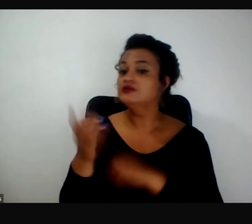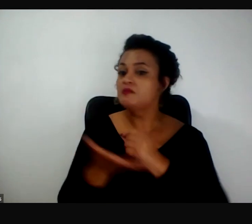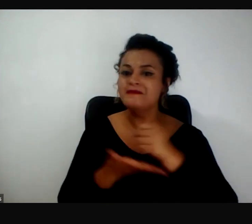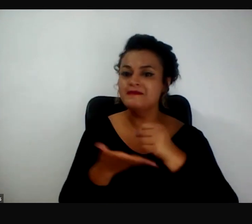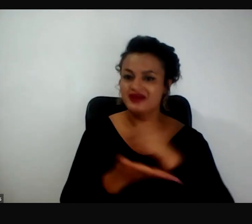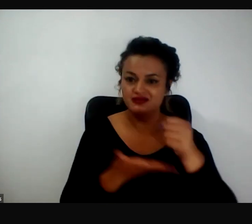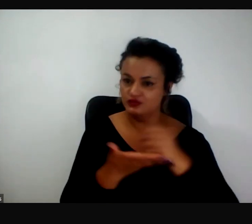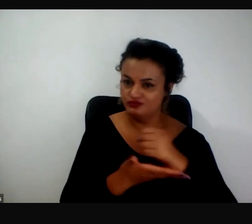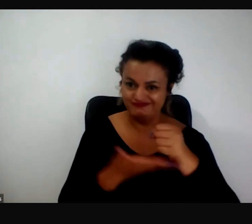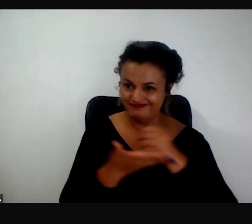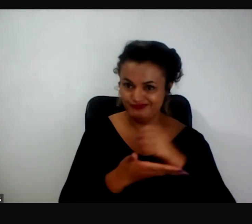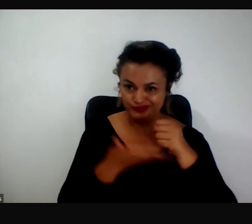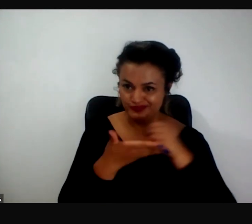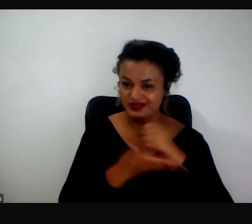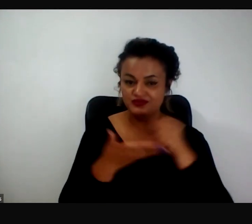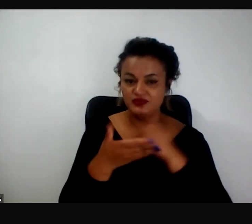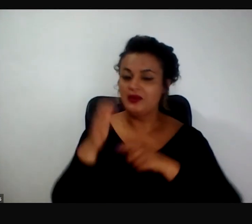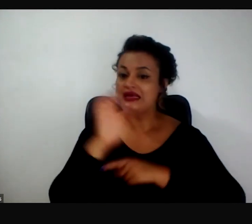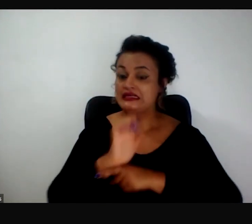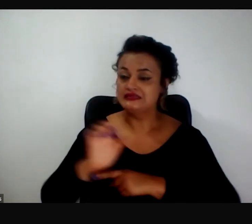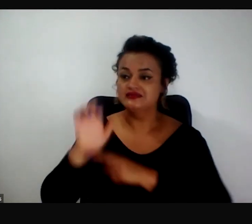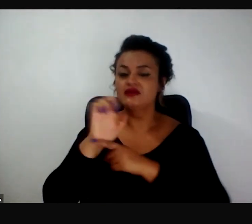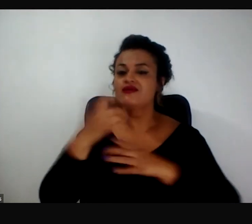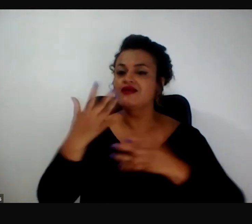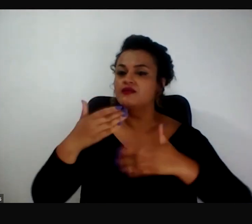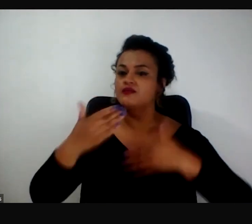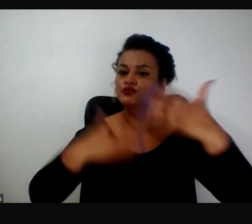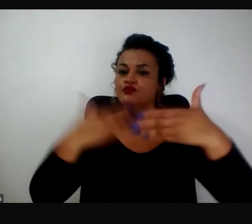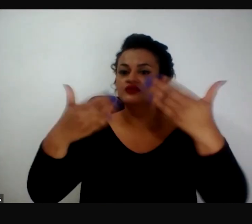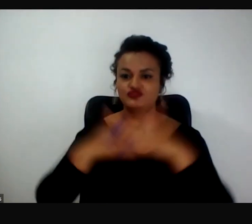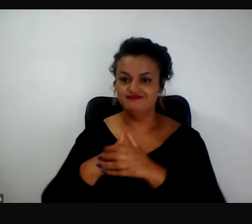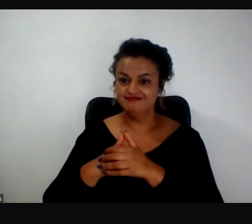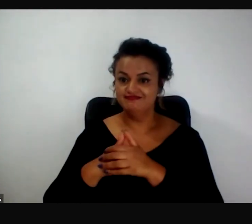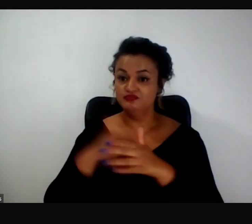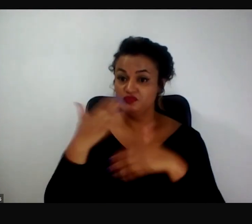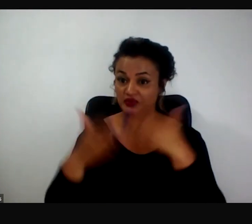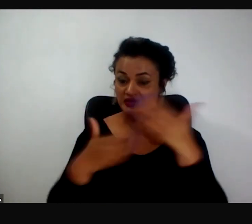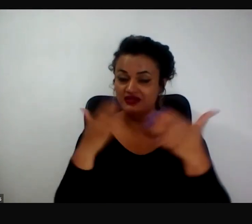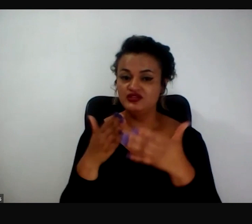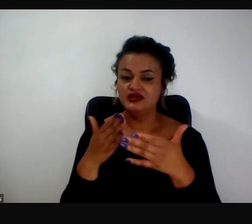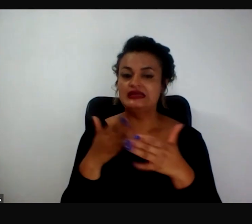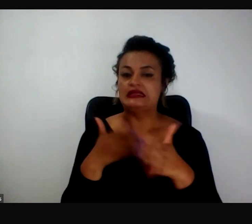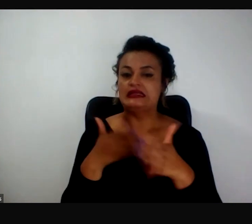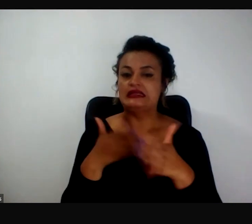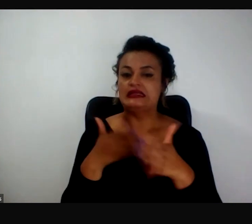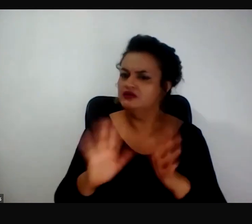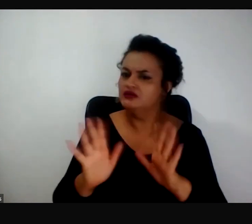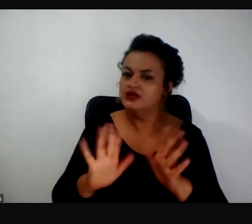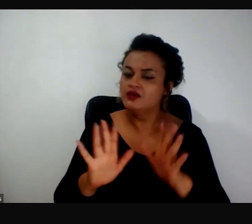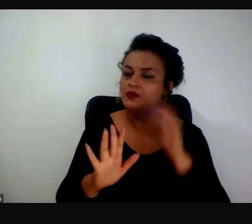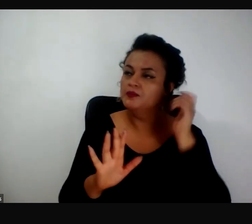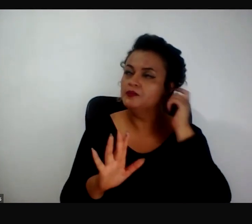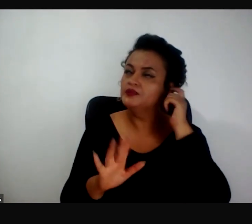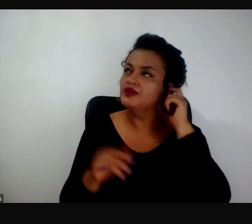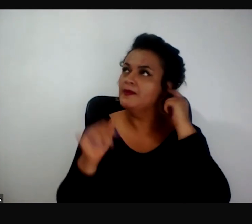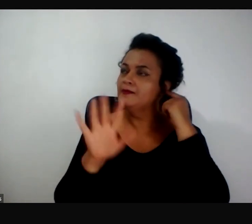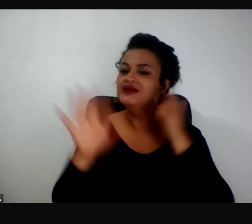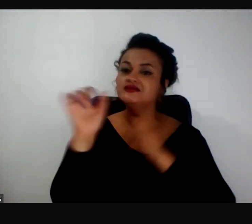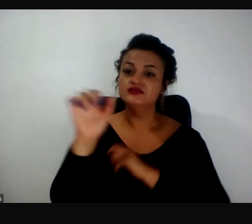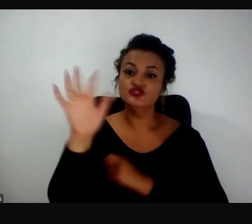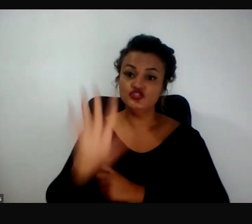Aqueles Estados-membros que querem avançar mais não vão ser limitados, mas, em geral, o